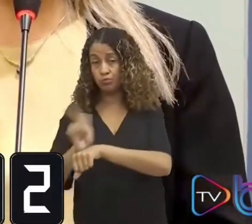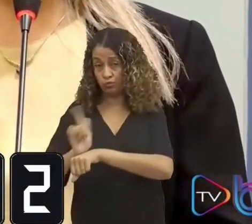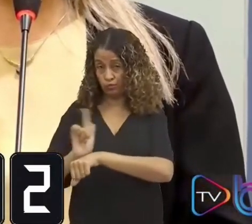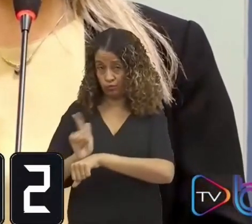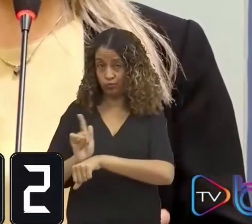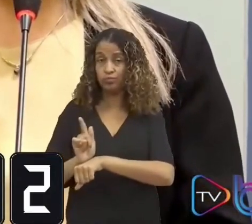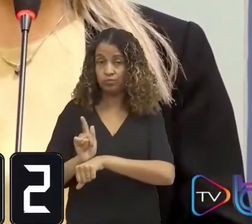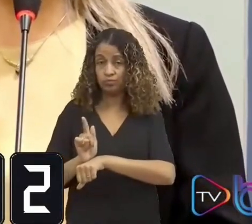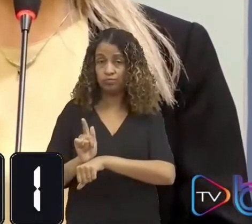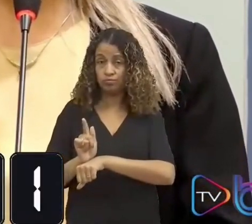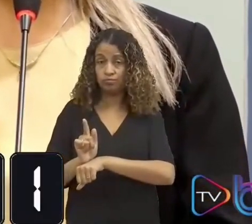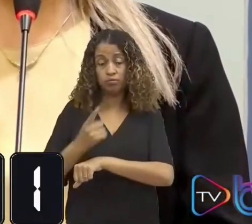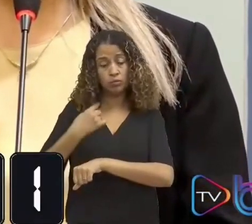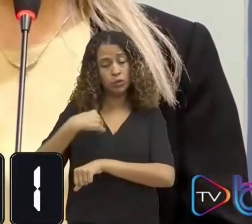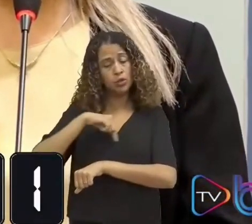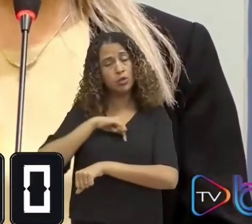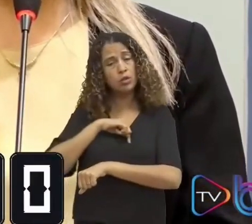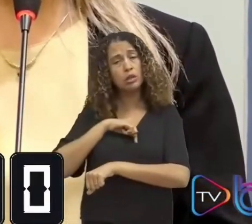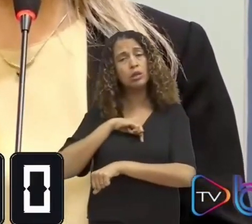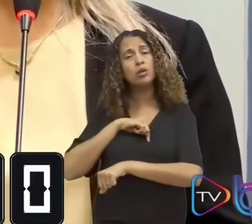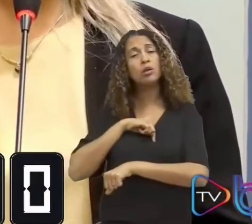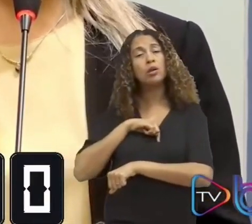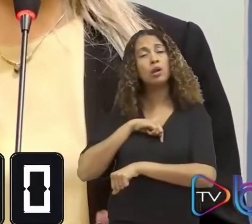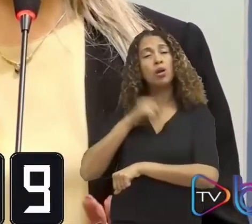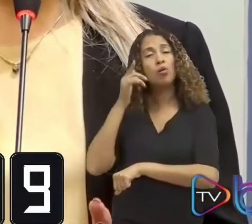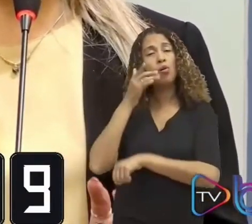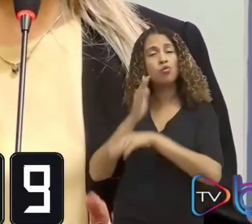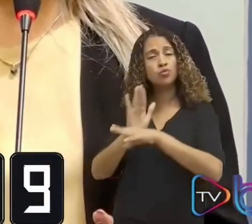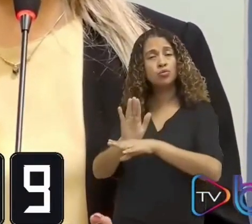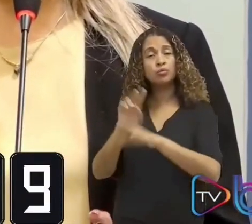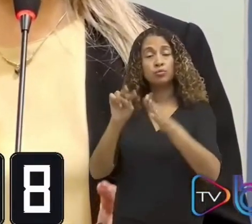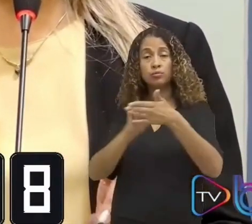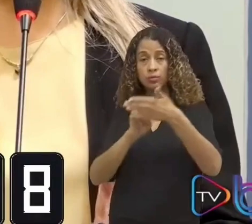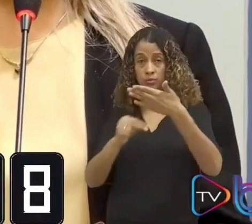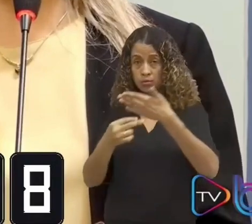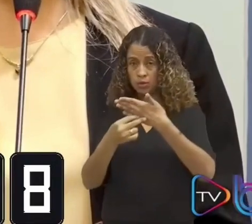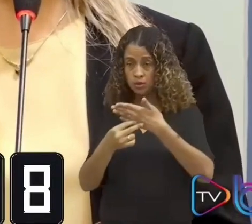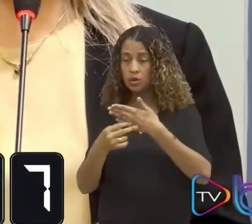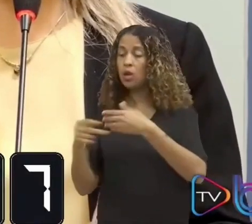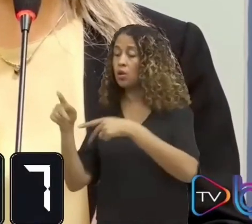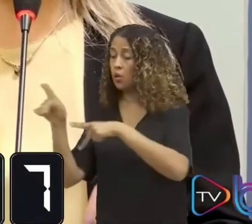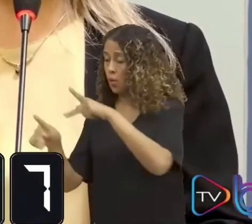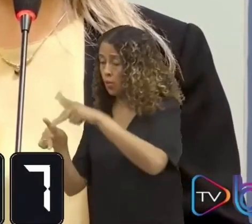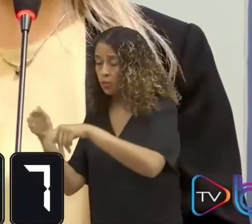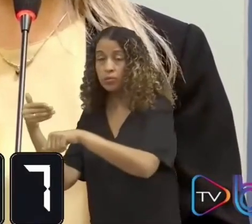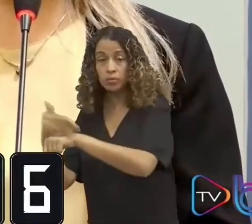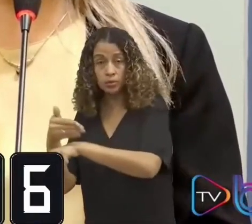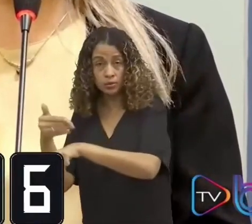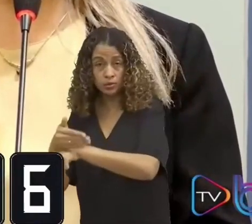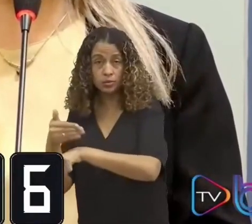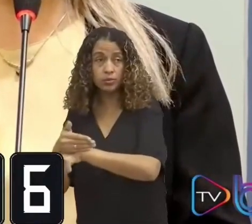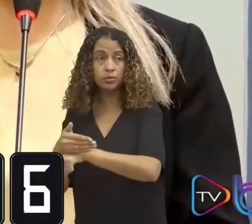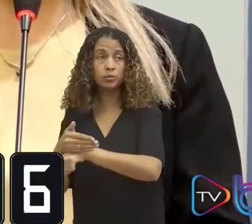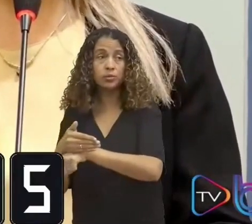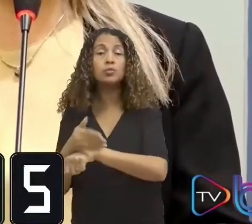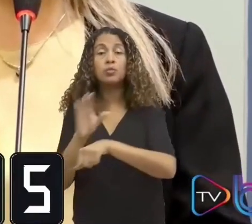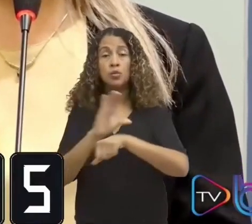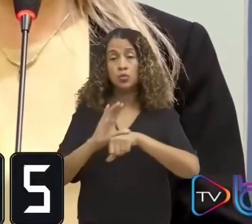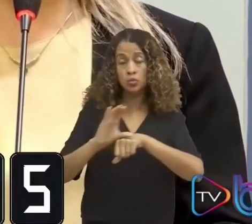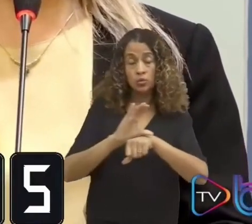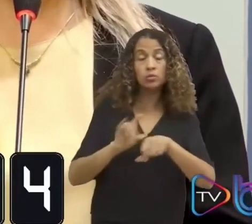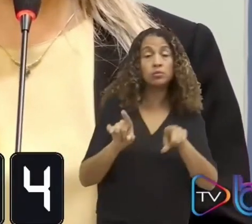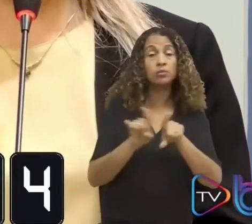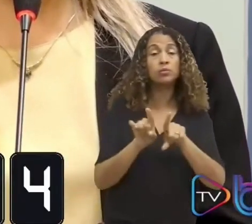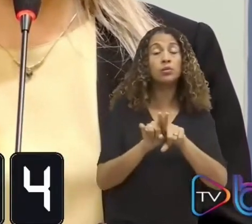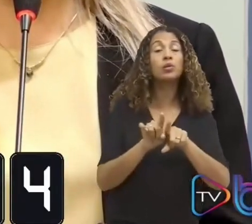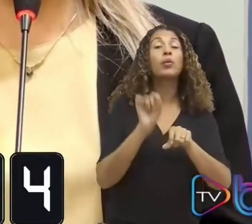também, também nos conduz à transparência, além da participação popular, do fortalecimento dos conselhos, é também